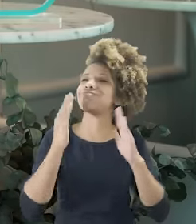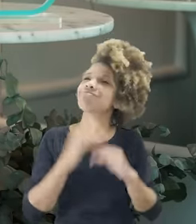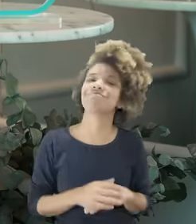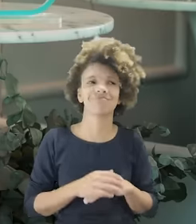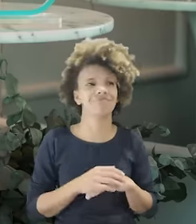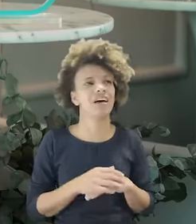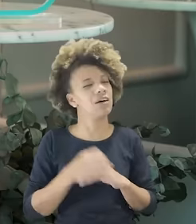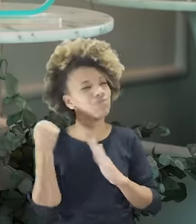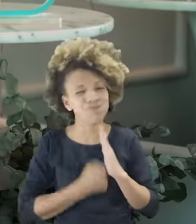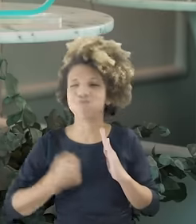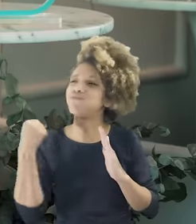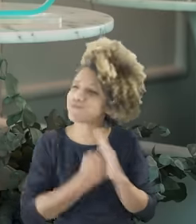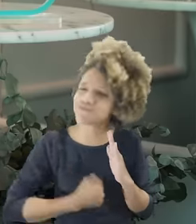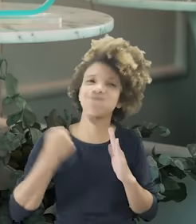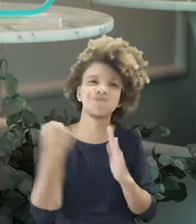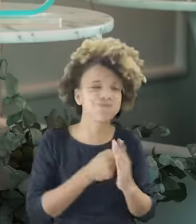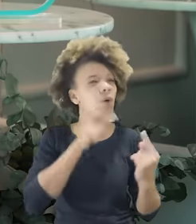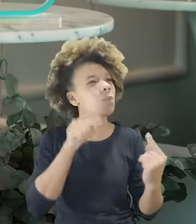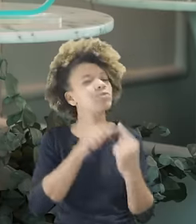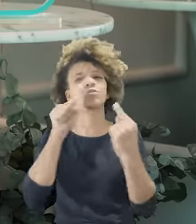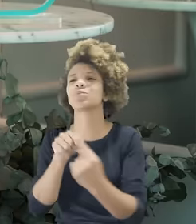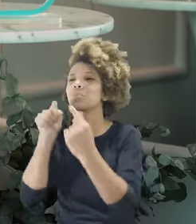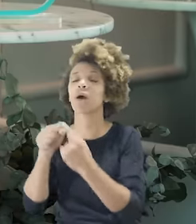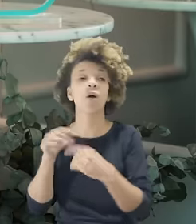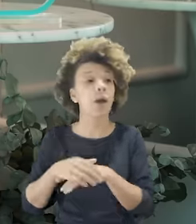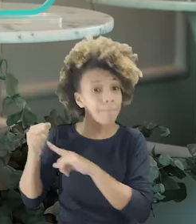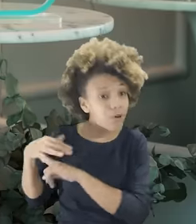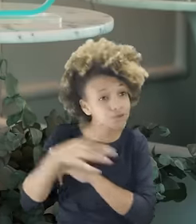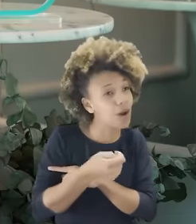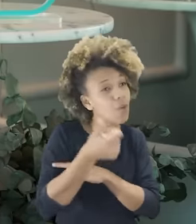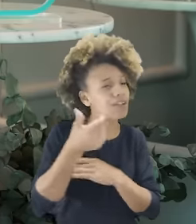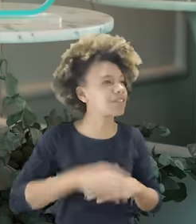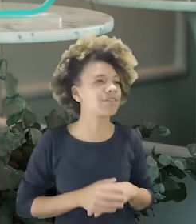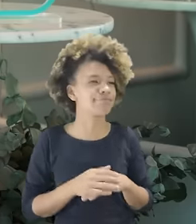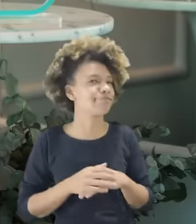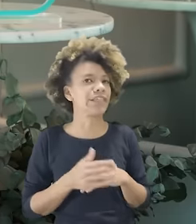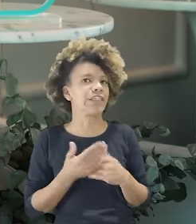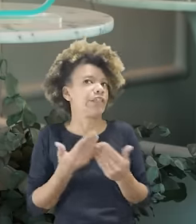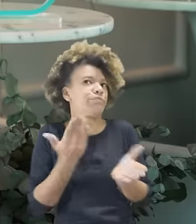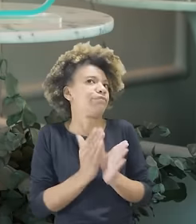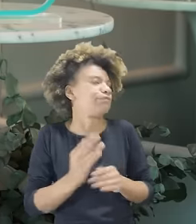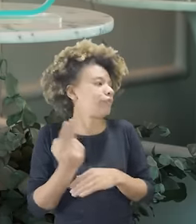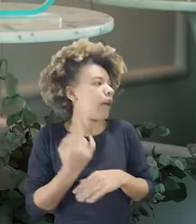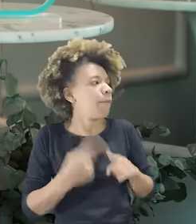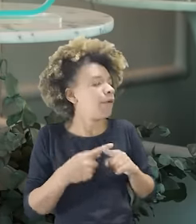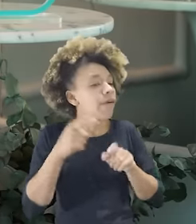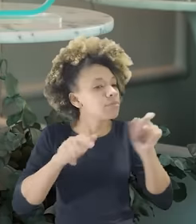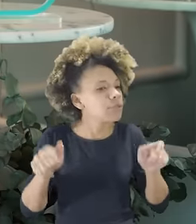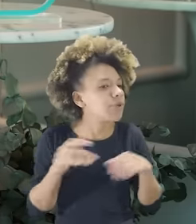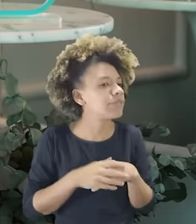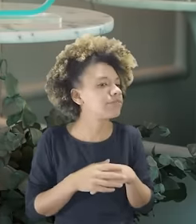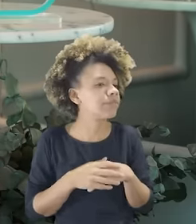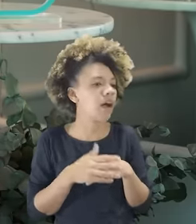que pariu né cara você luta Tanto para você atingir tanta gente mas quando você atinge tanta gente é quase como inevitável as pessoas te destruírem porque